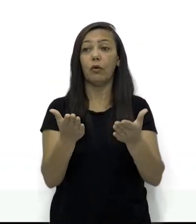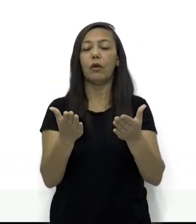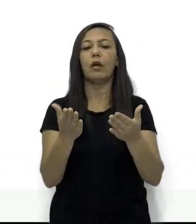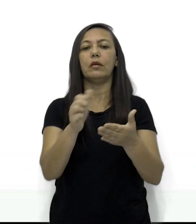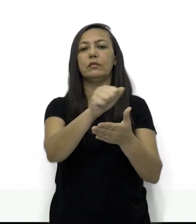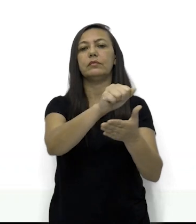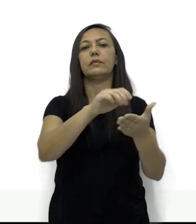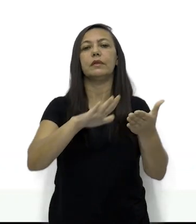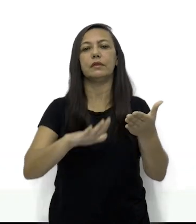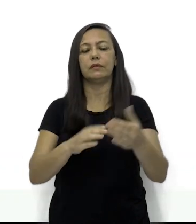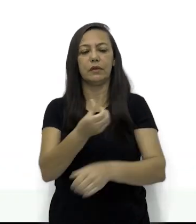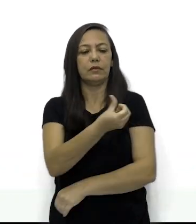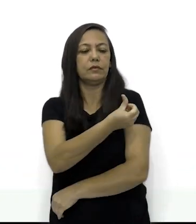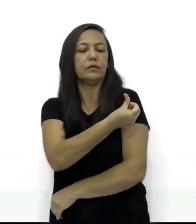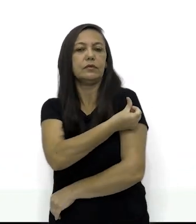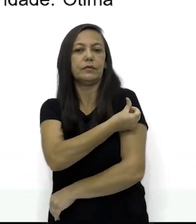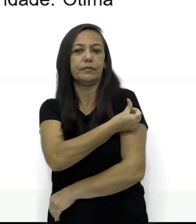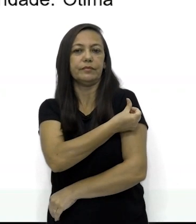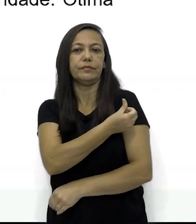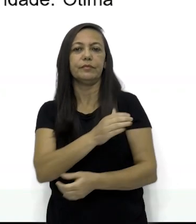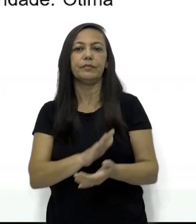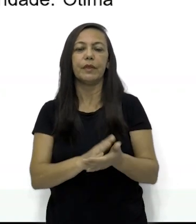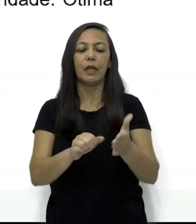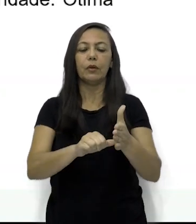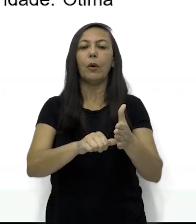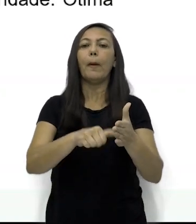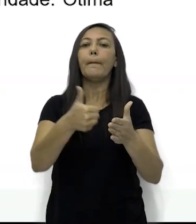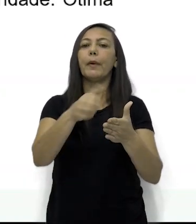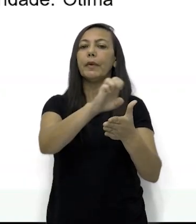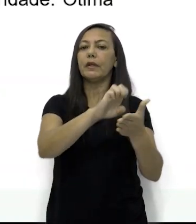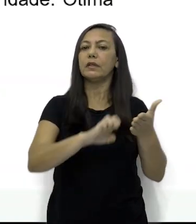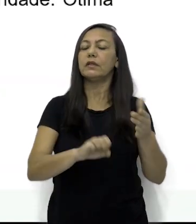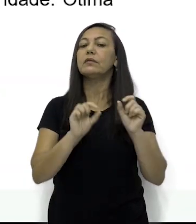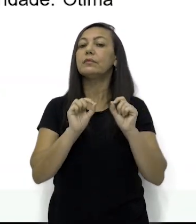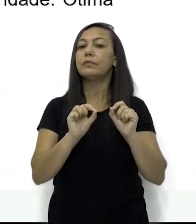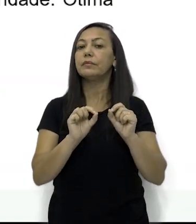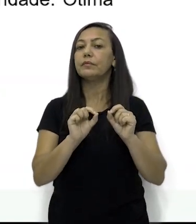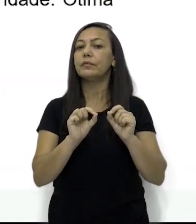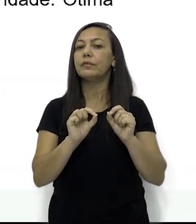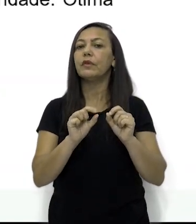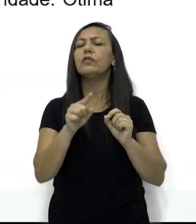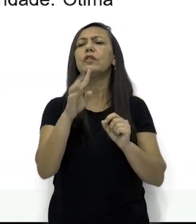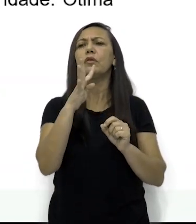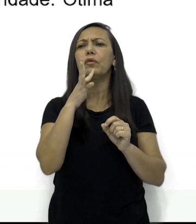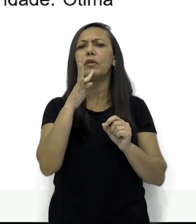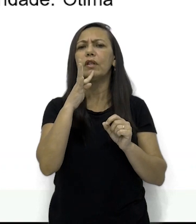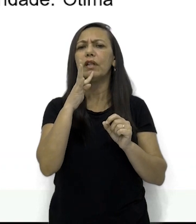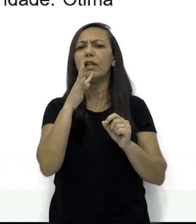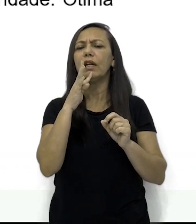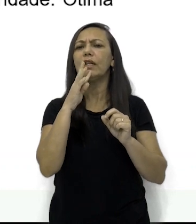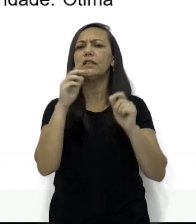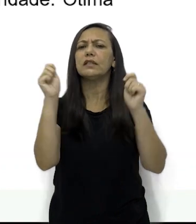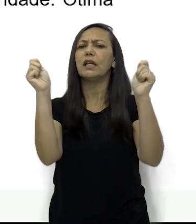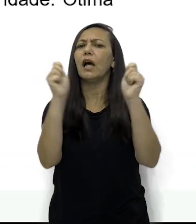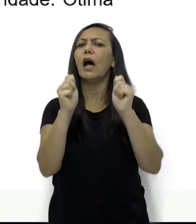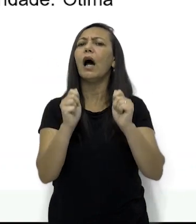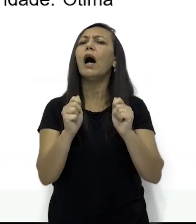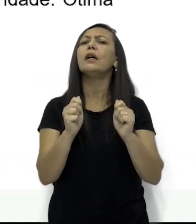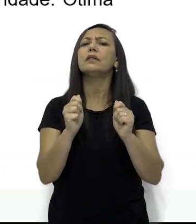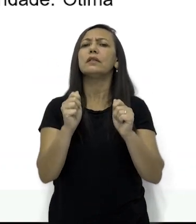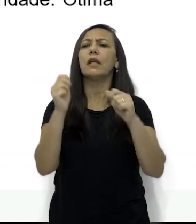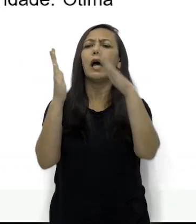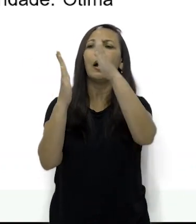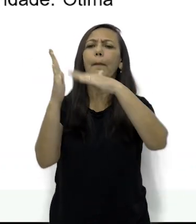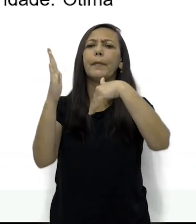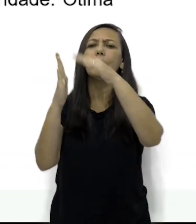nós vamos para as atividades do sexto ano. No primeiro exercício nós temos: agora que você conhece sobre a arte da pintura,